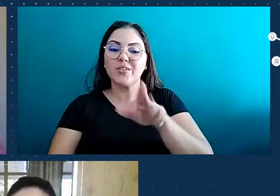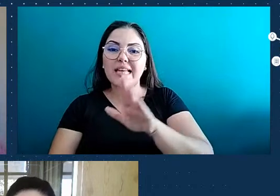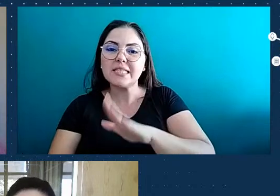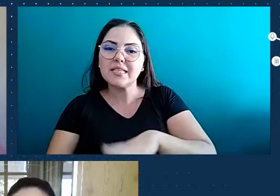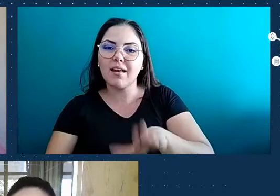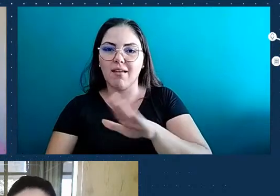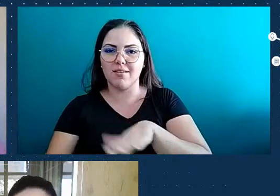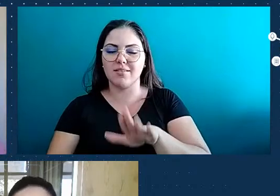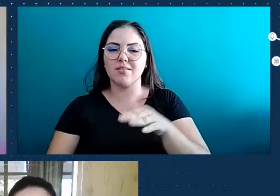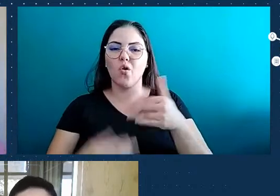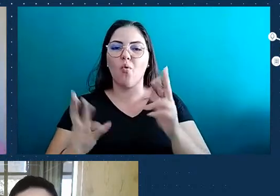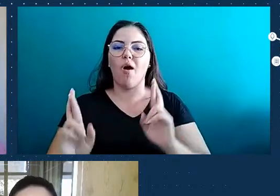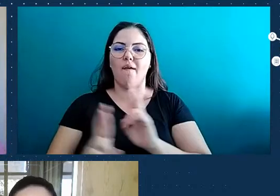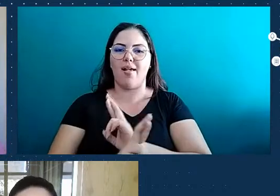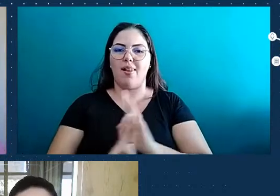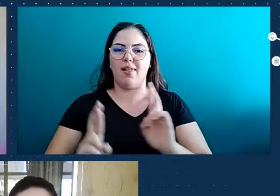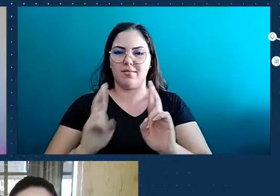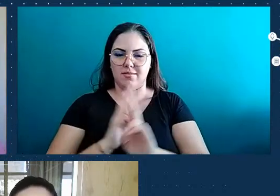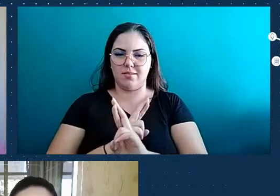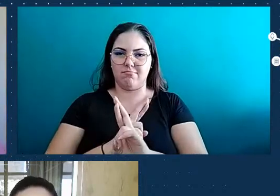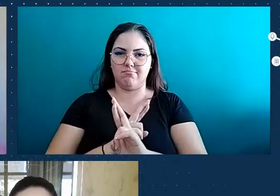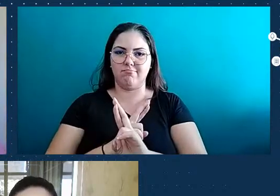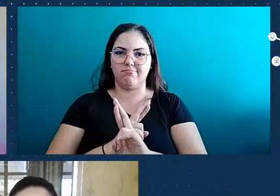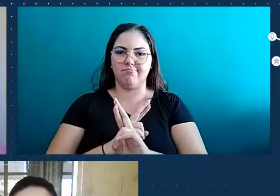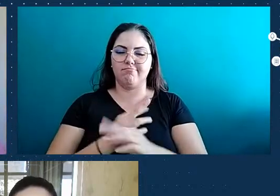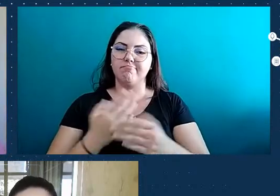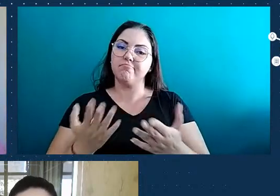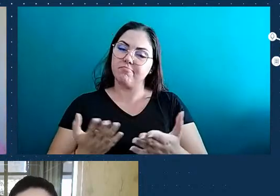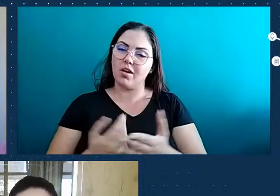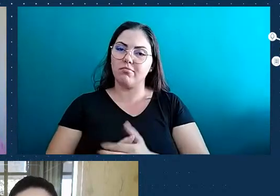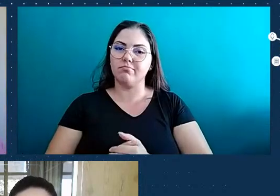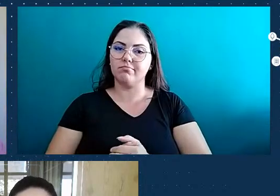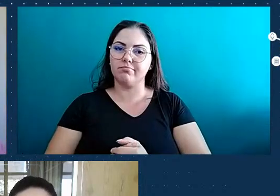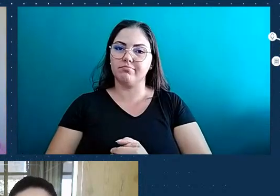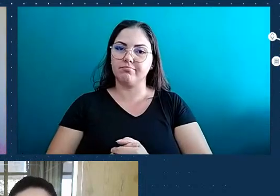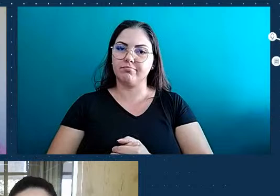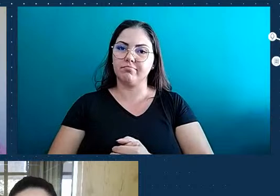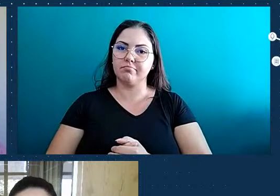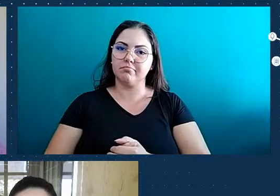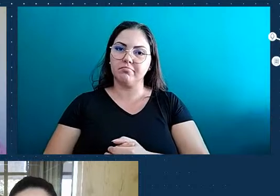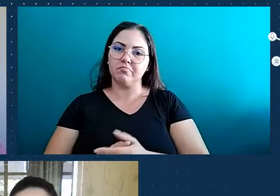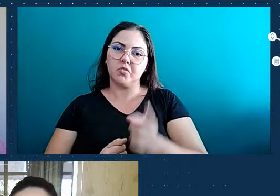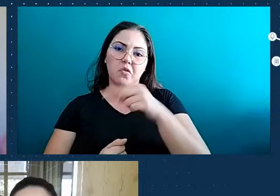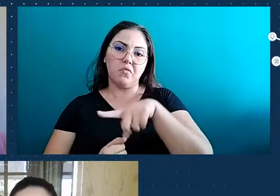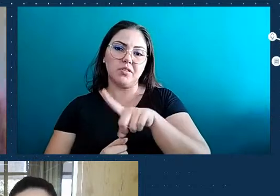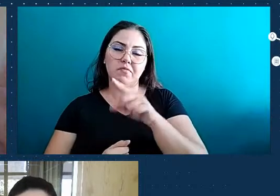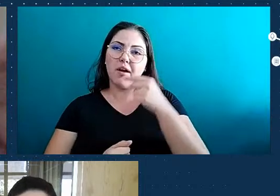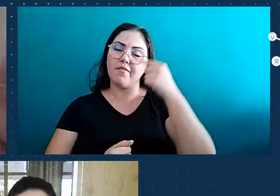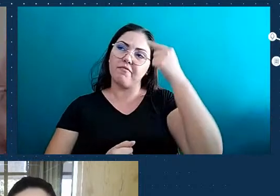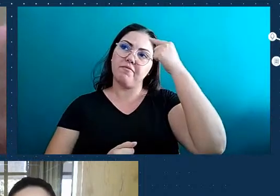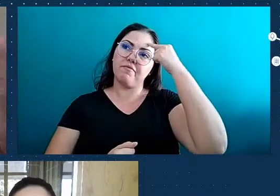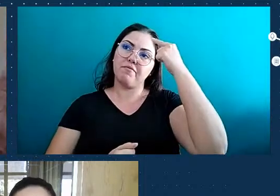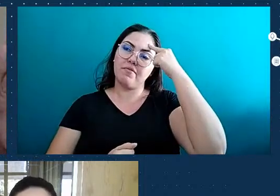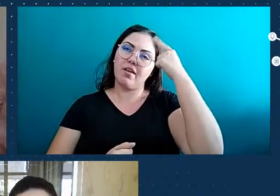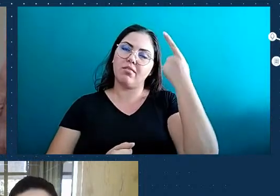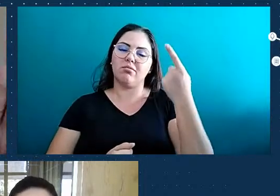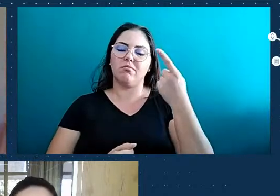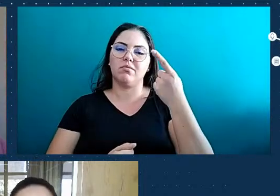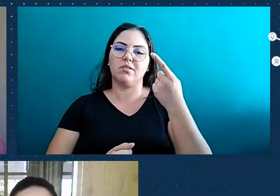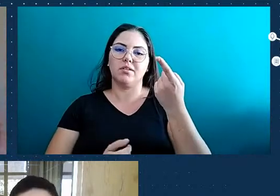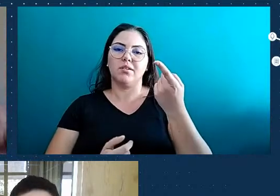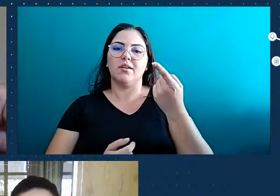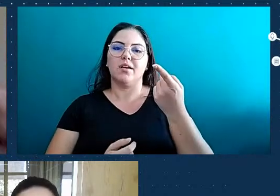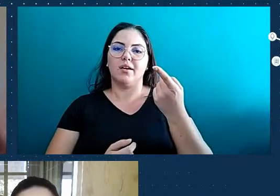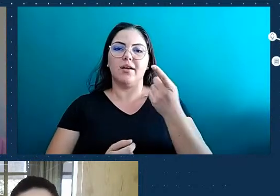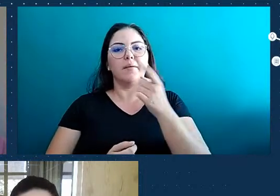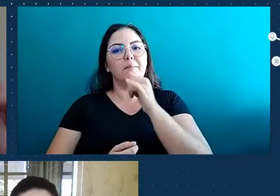Então, veja, essa questão da originalidade, você vai levando aí para muitas possibilidades. Então, se não tem uma, né?